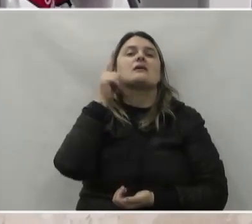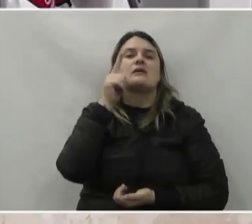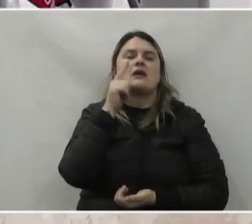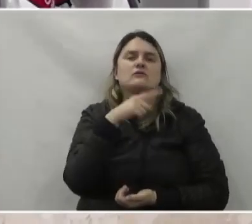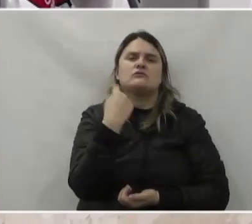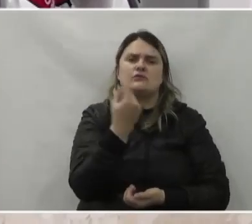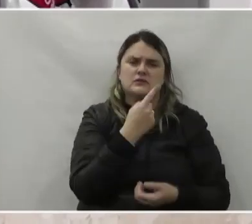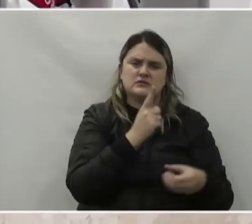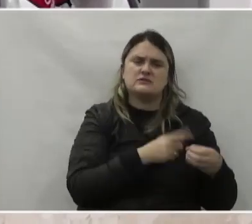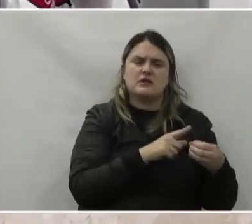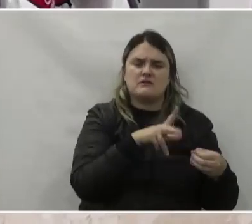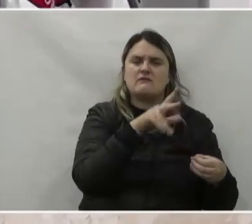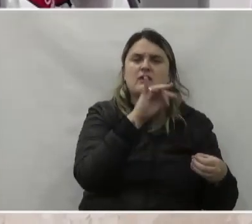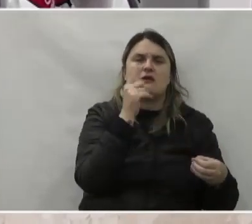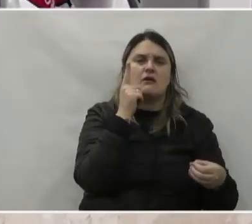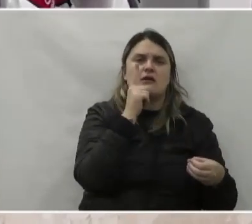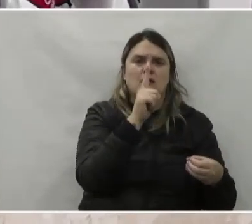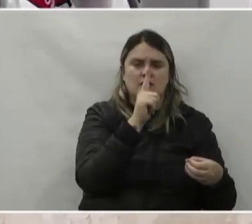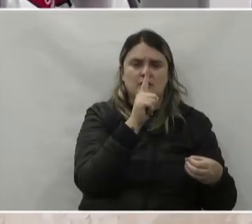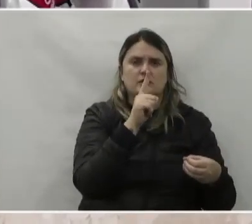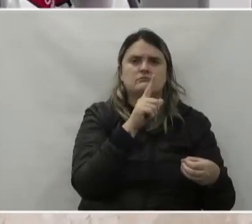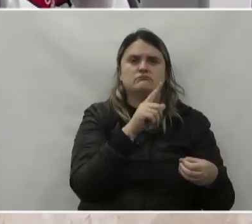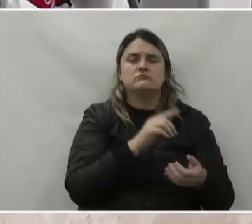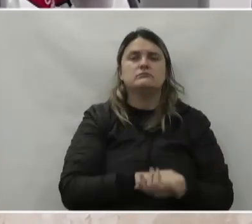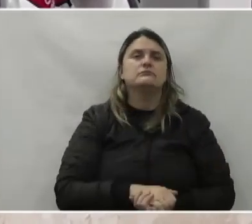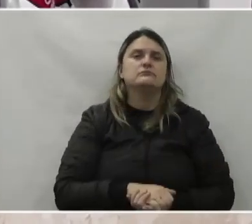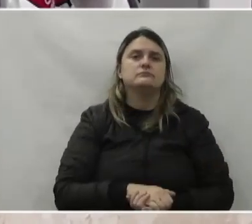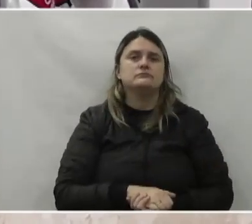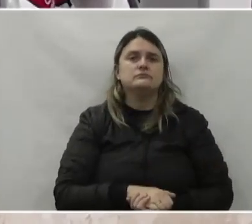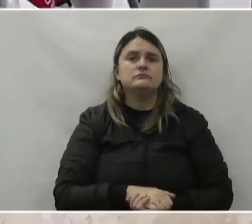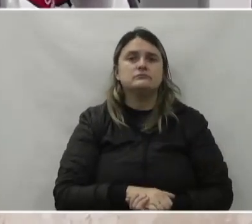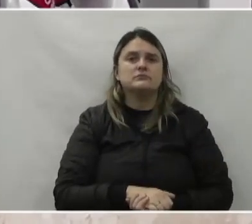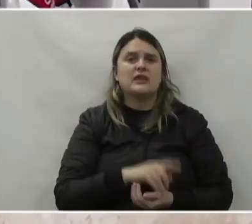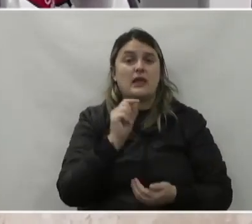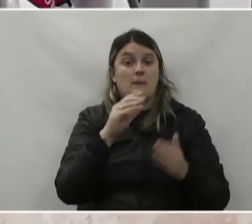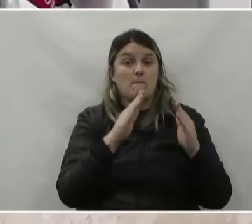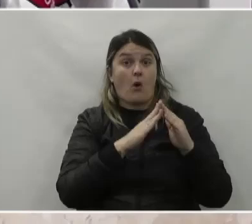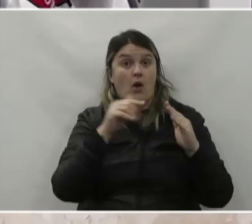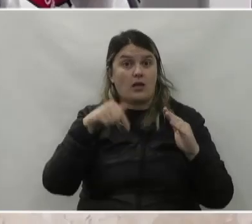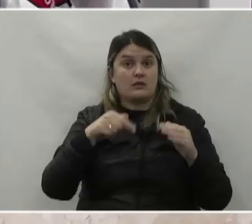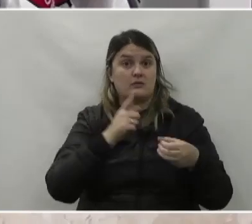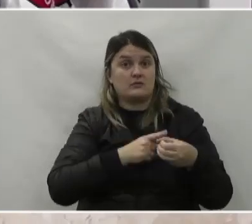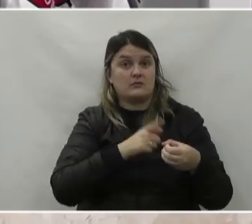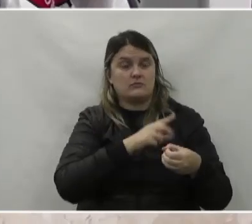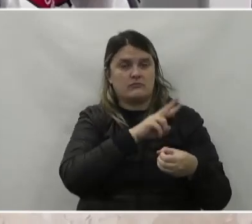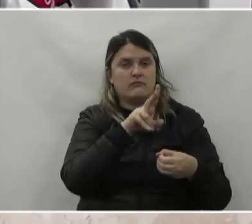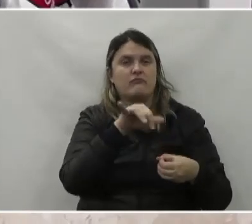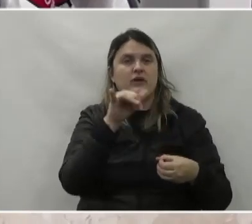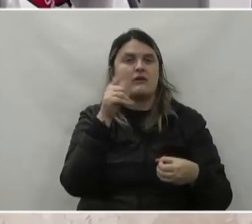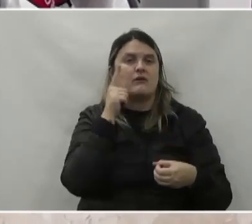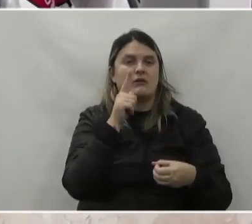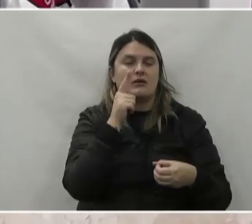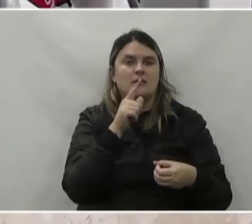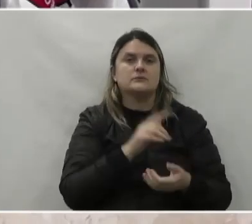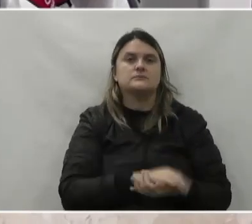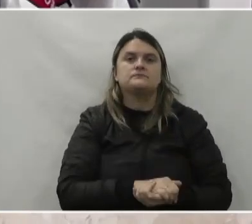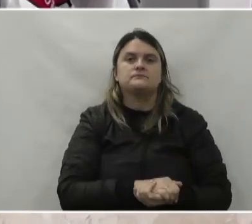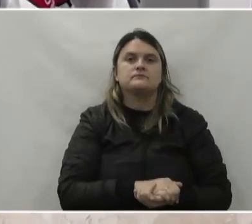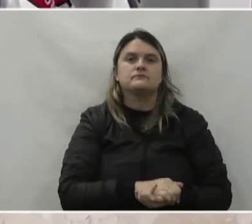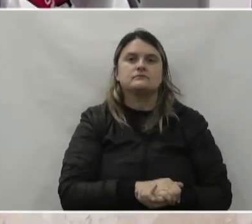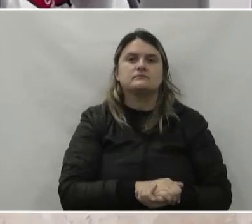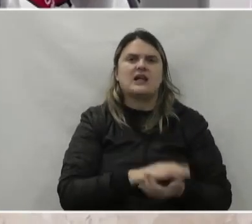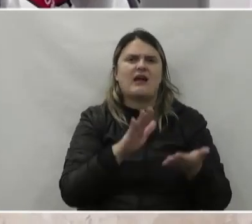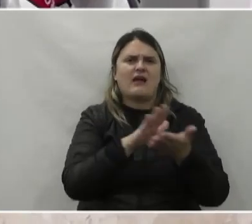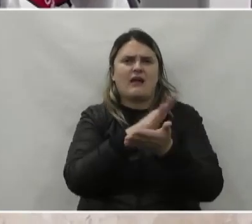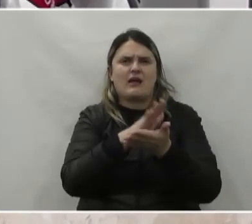município, com certeza. O município e nós, que somos os moradores da União da Vitória. A despesa total vai ficar por conta